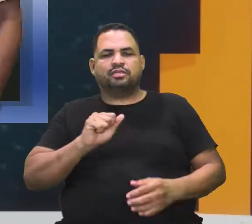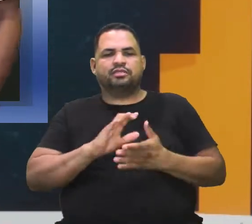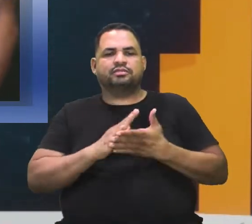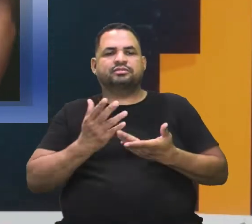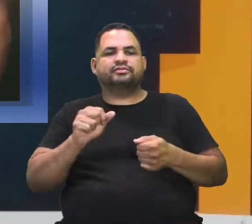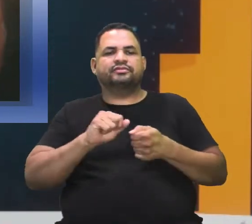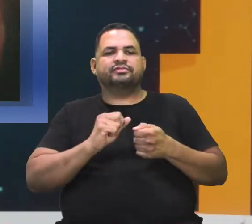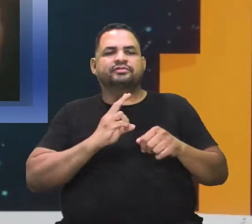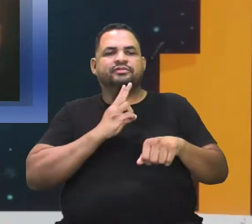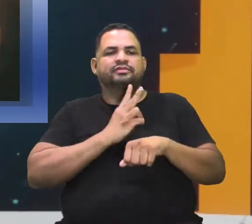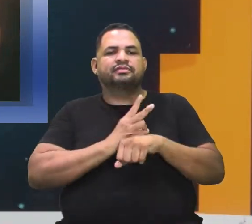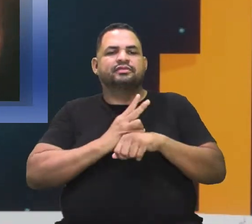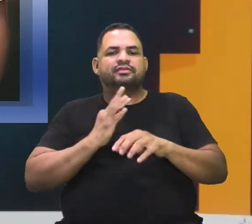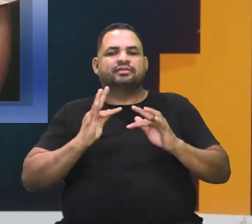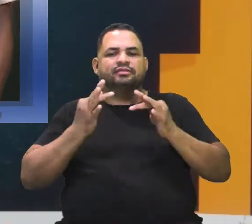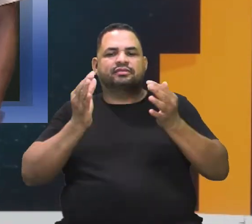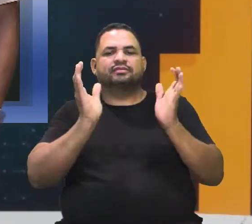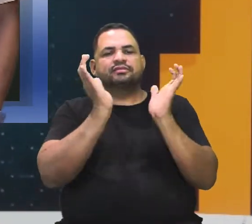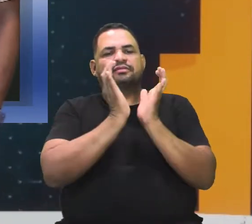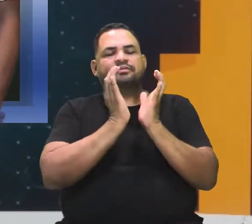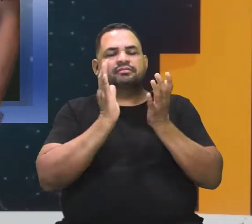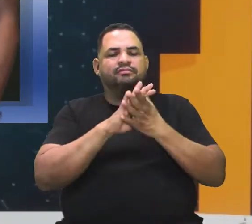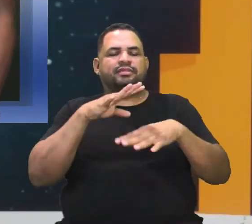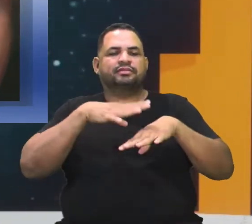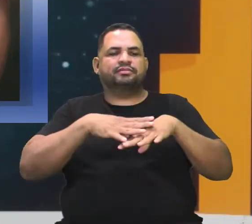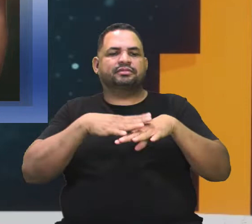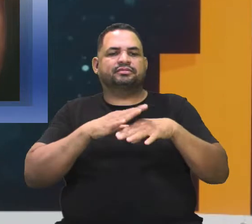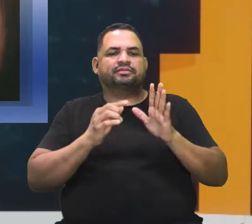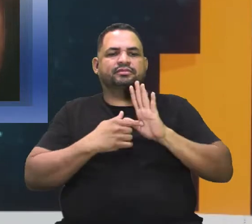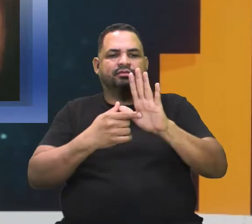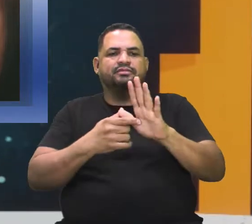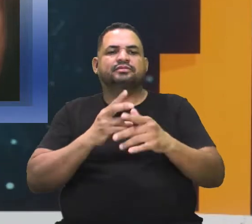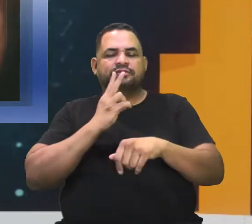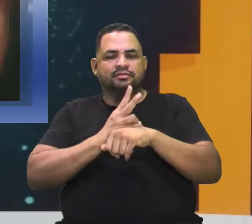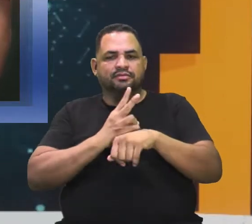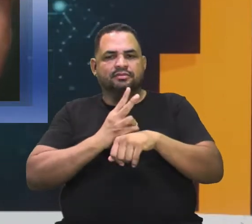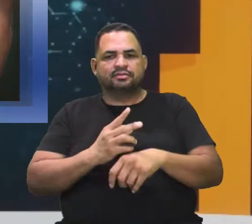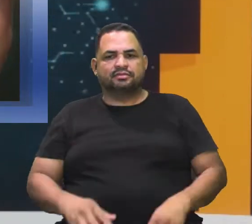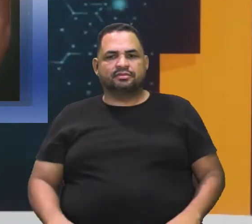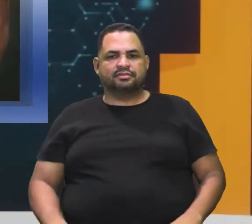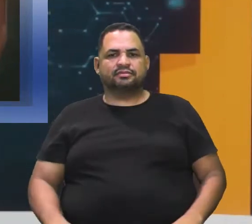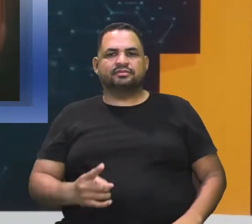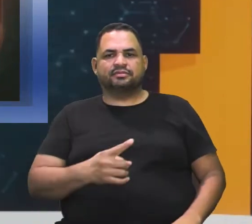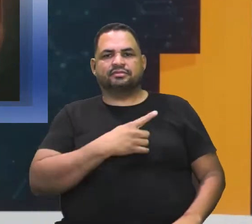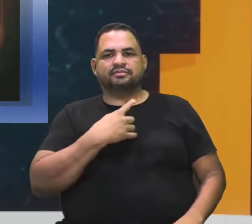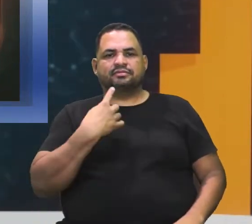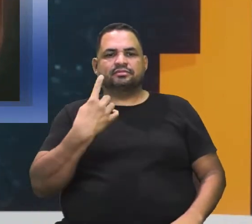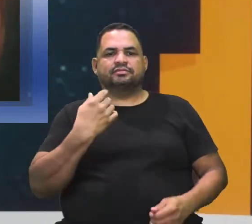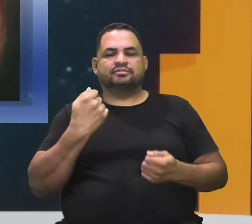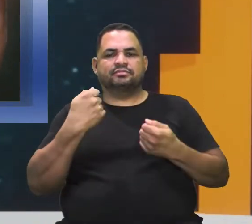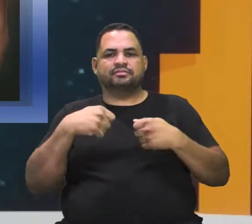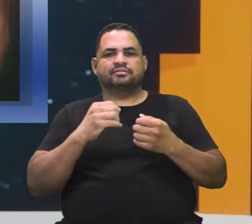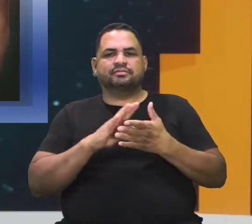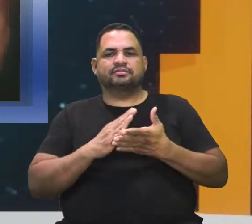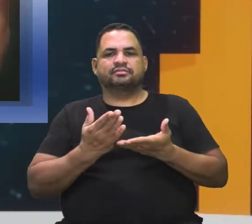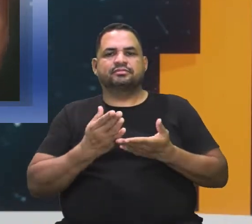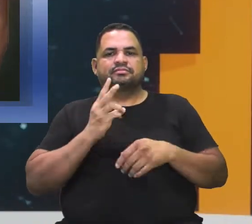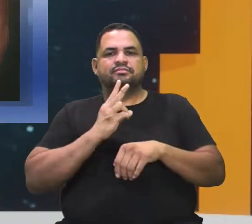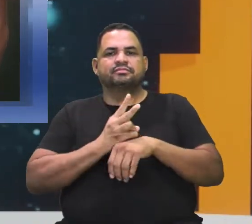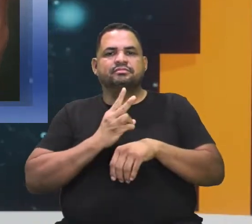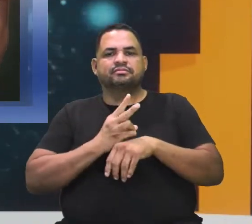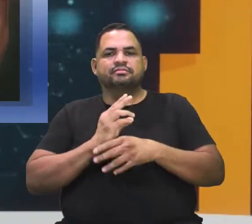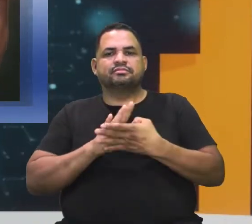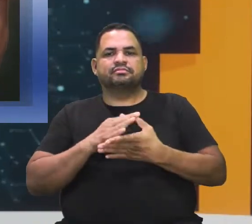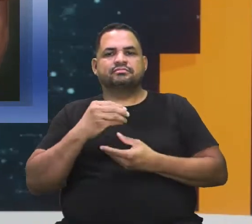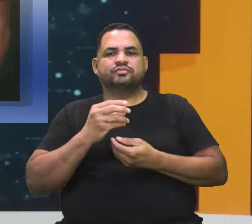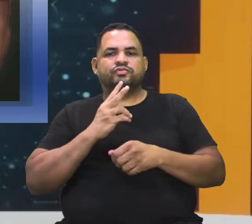e até o final do nosso módulo aqui de matemática a gente vai apresentar esse vídeo com vocês, nós podemos pegar esse vídeo e colocarmos como uma